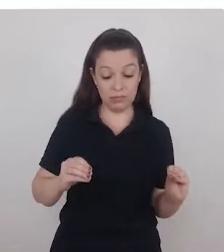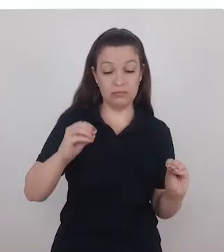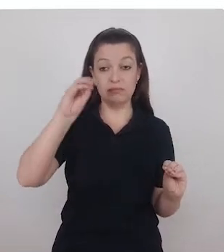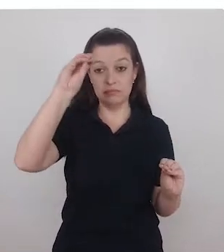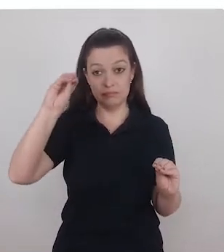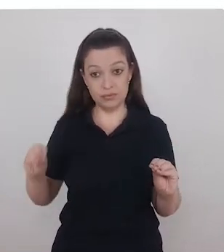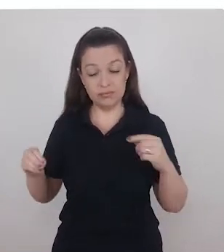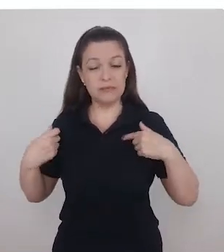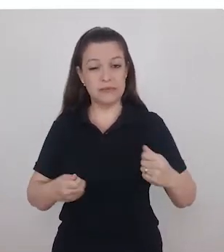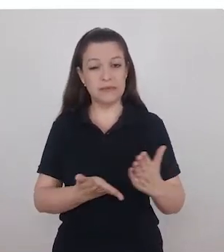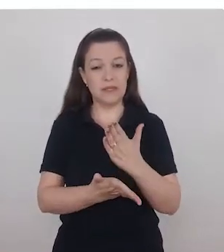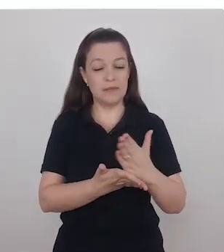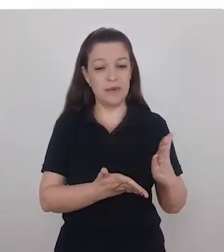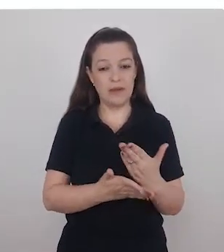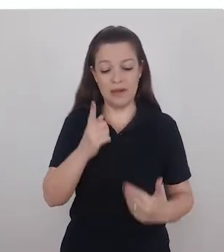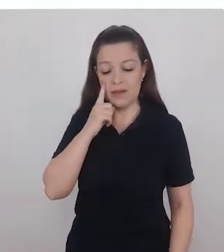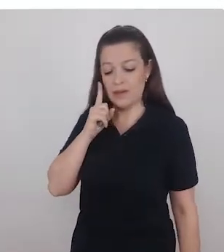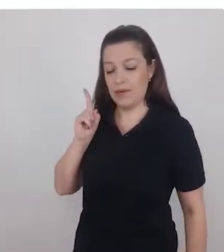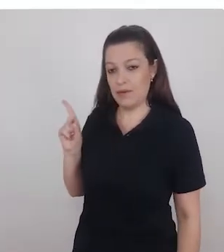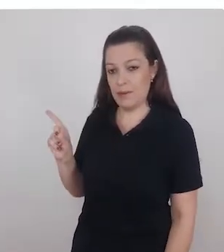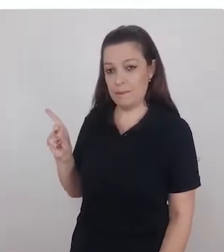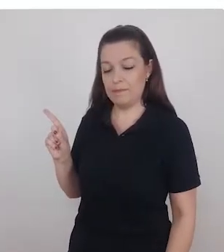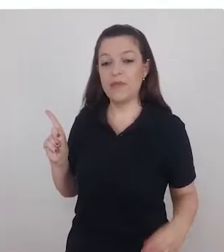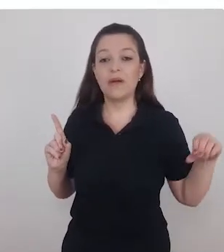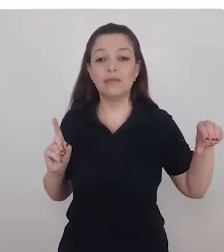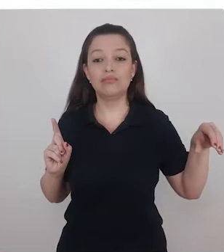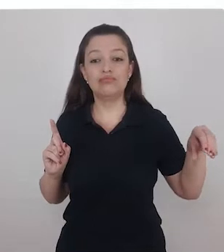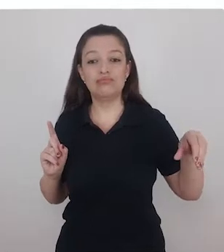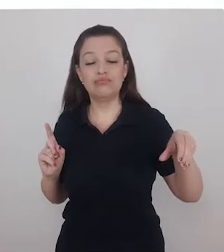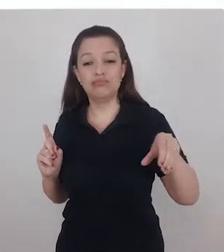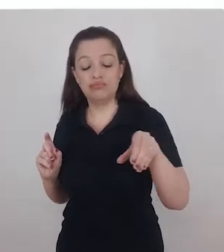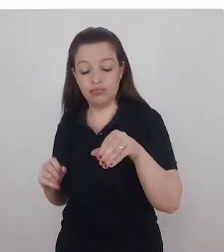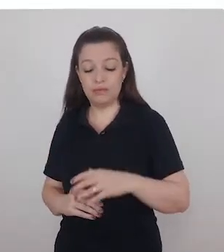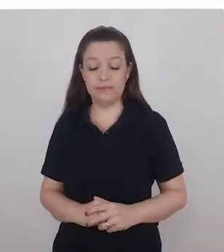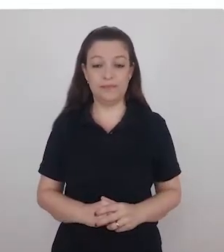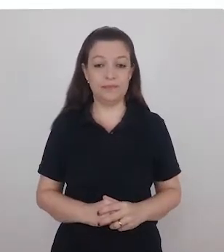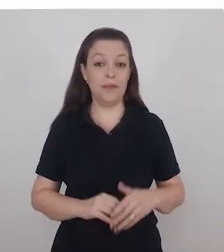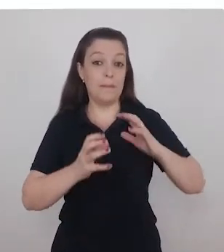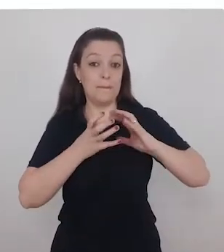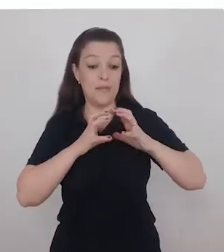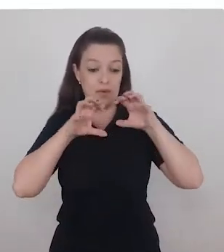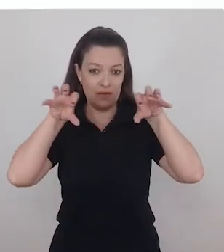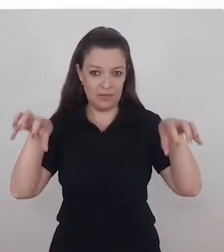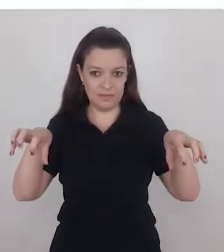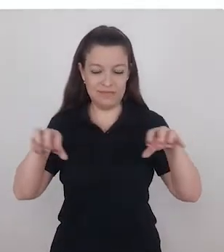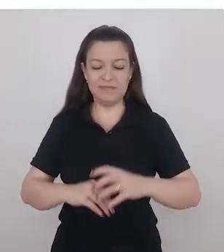Primeiro brinquedo, o carrinho de bombeiros, a bola,